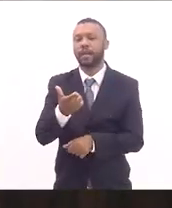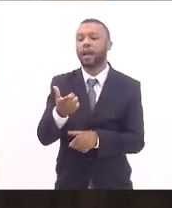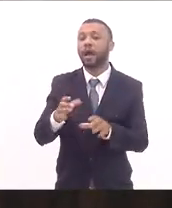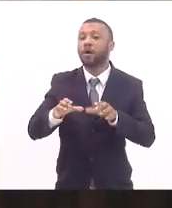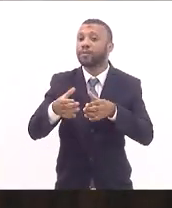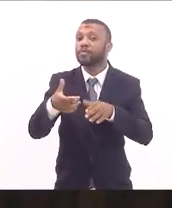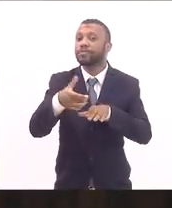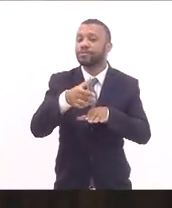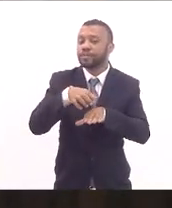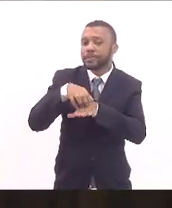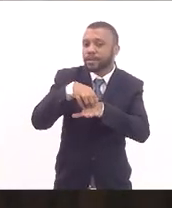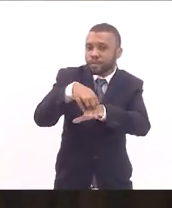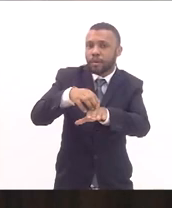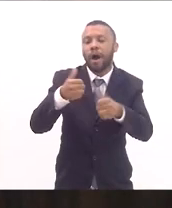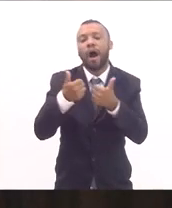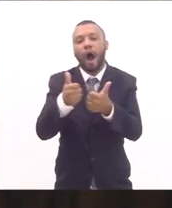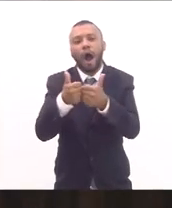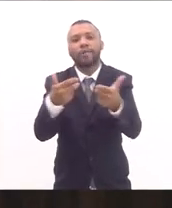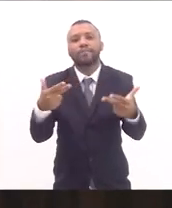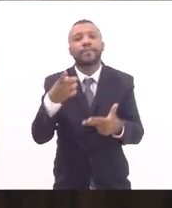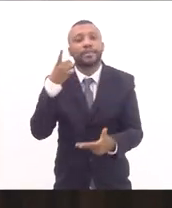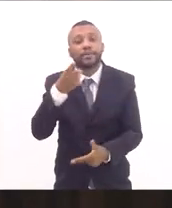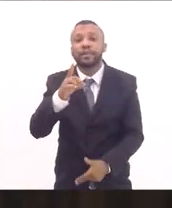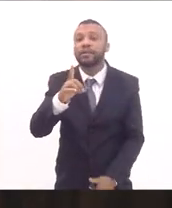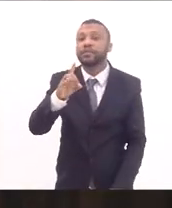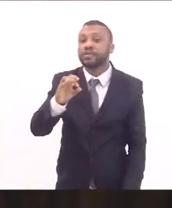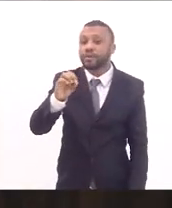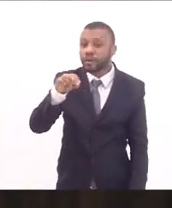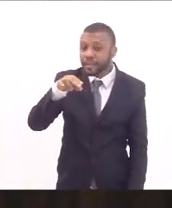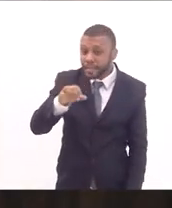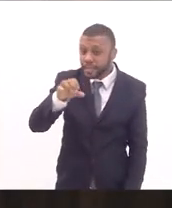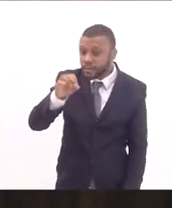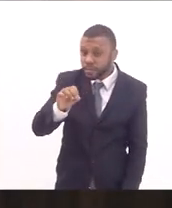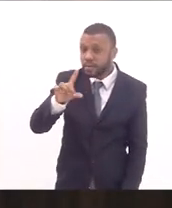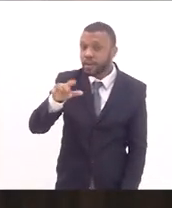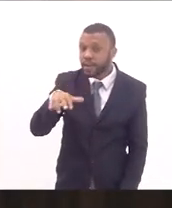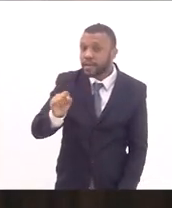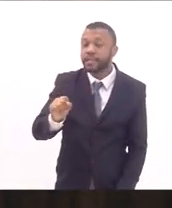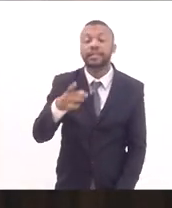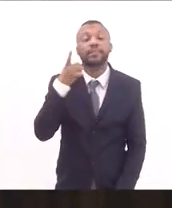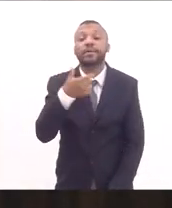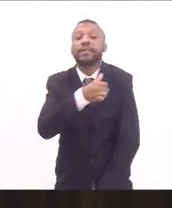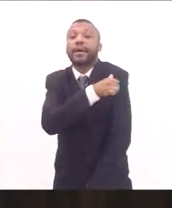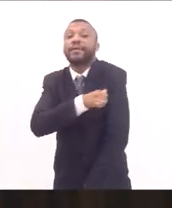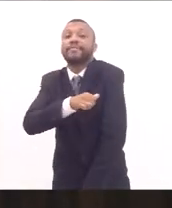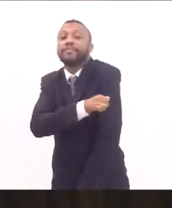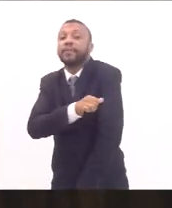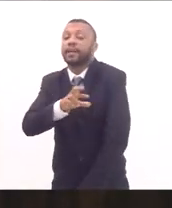transporte Deputado Dionísio Lins dado Dionísio Líder Padre enfermeira Rejane